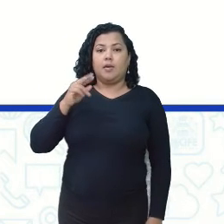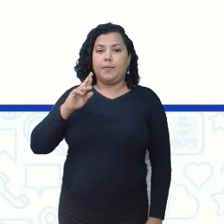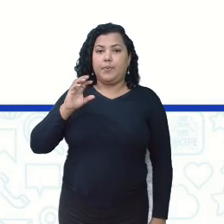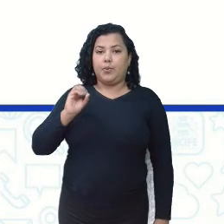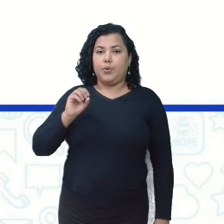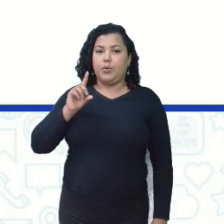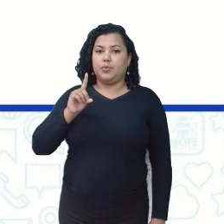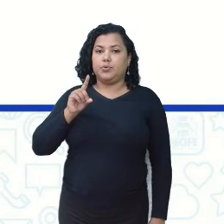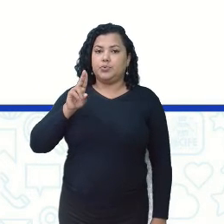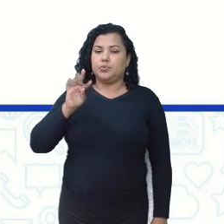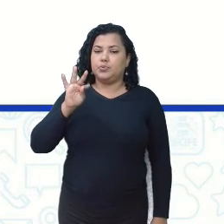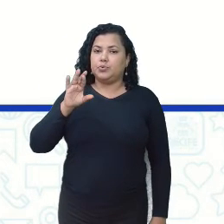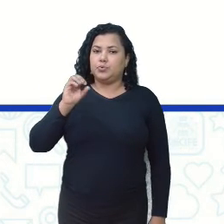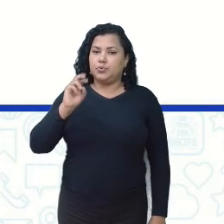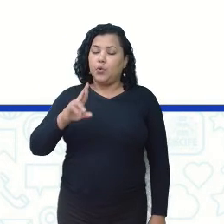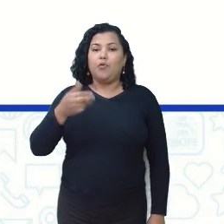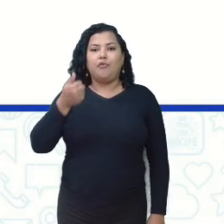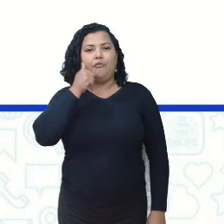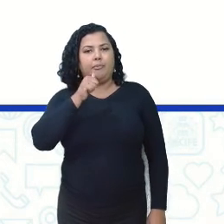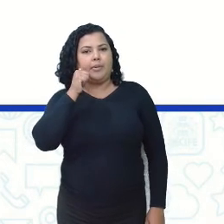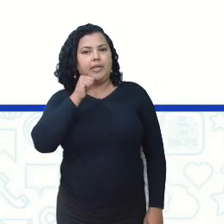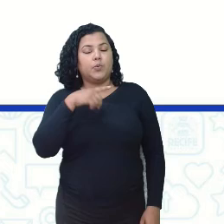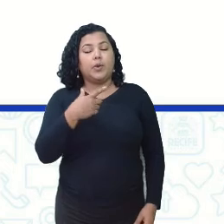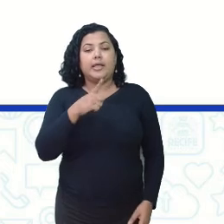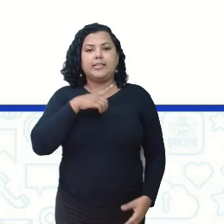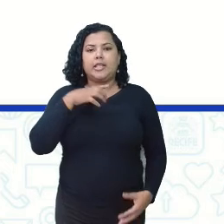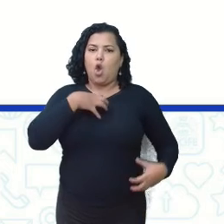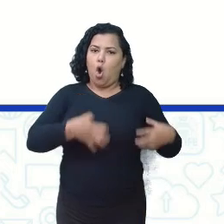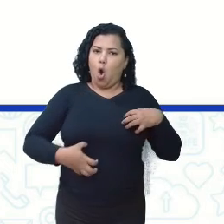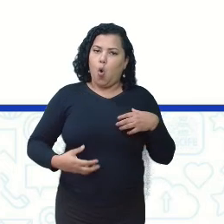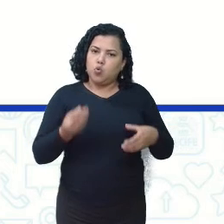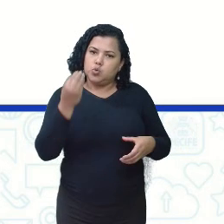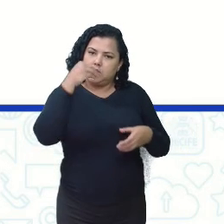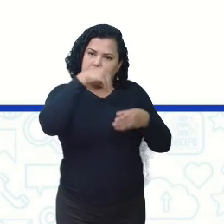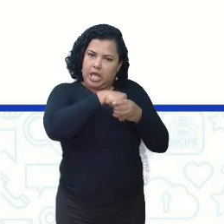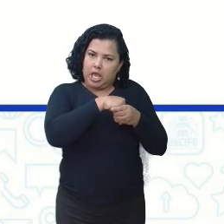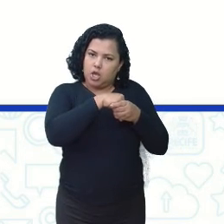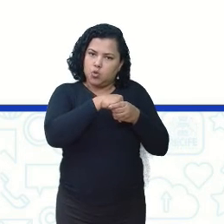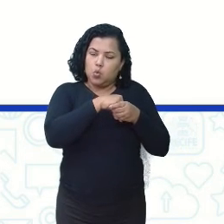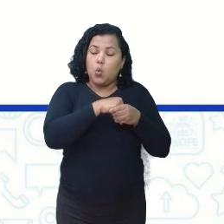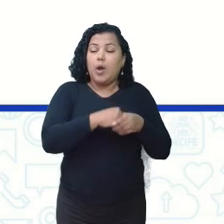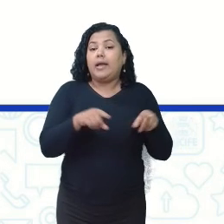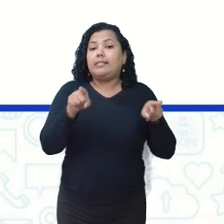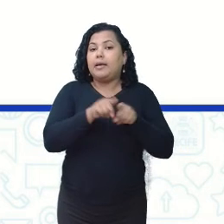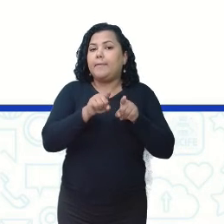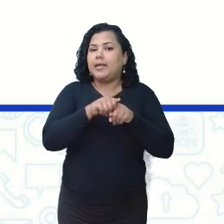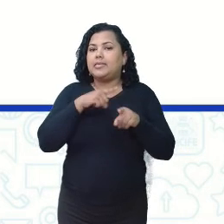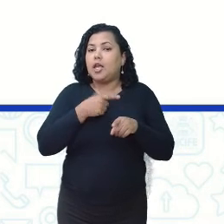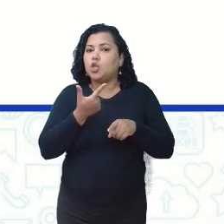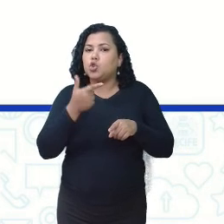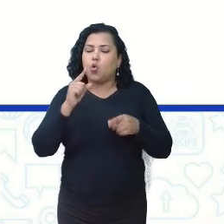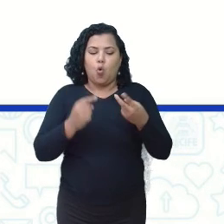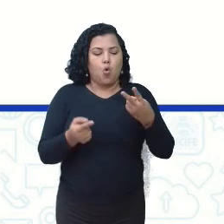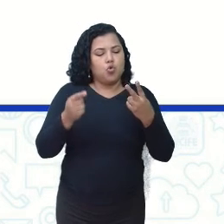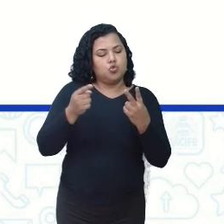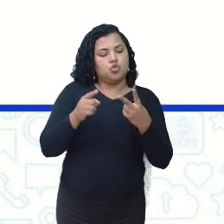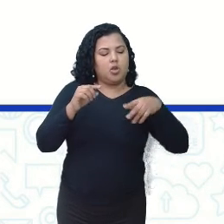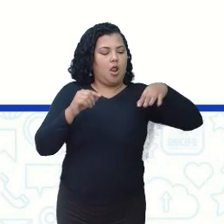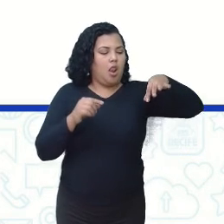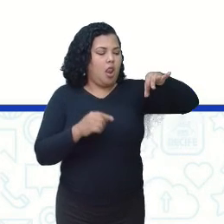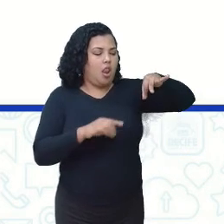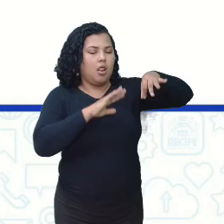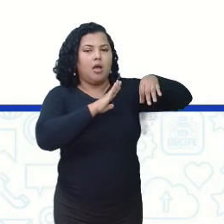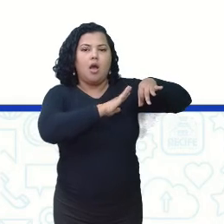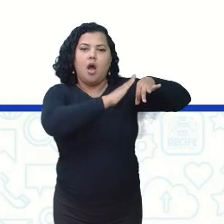formado, além dos órgãos internos ao abdômen, por 2 lábios maiores, 2 lábios